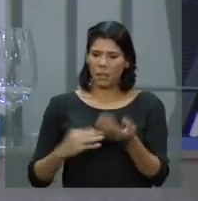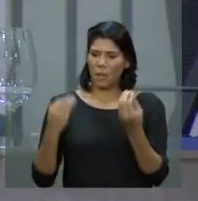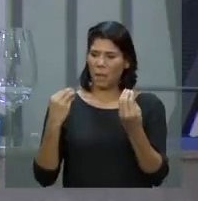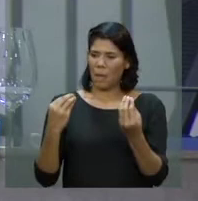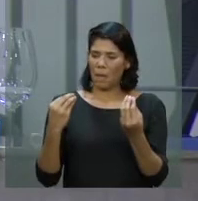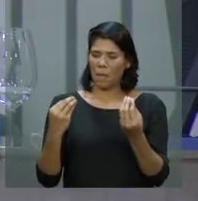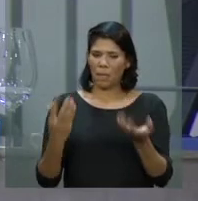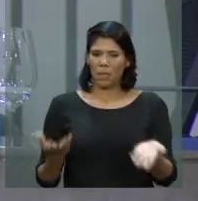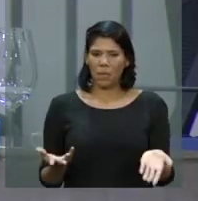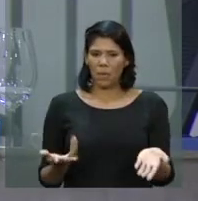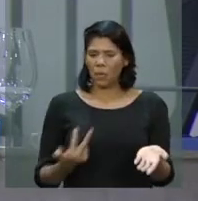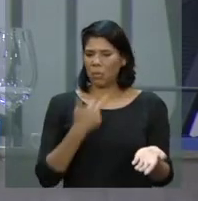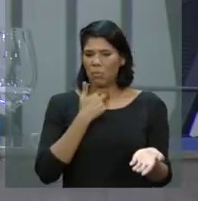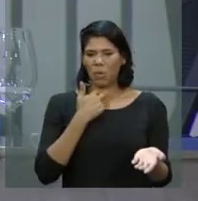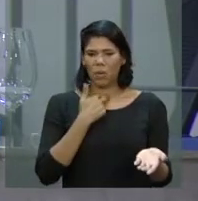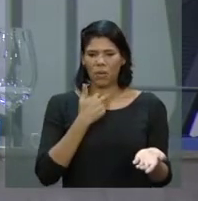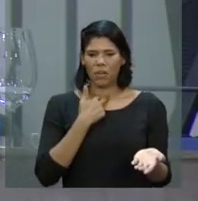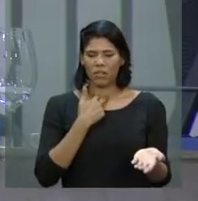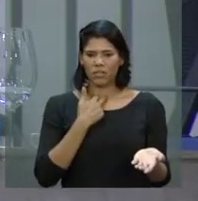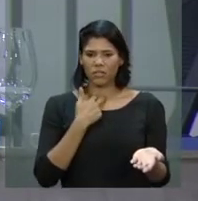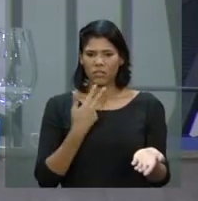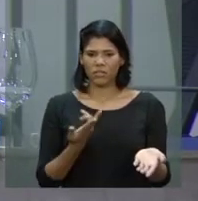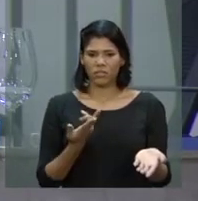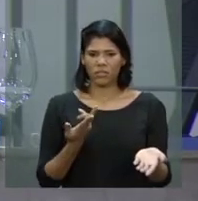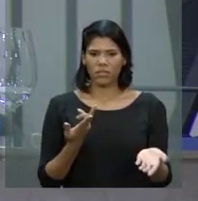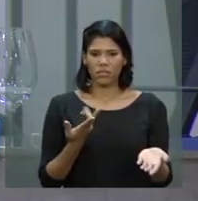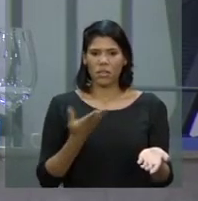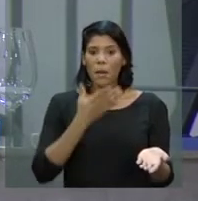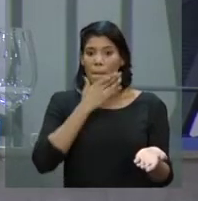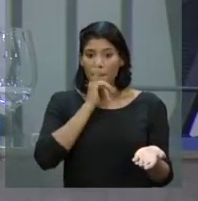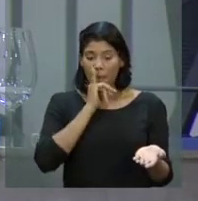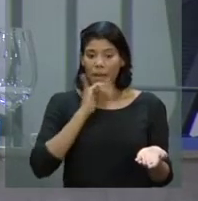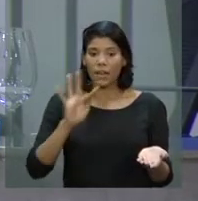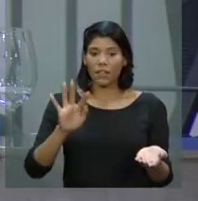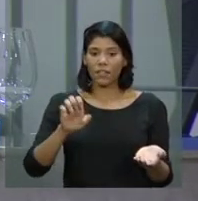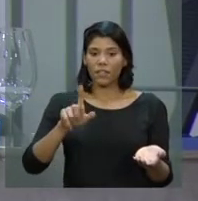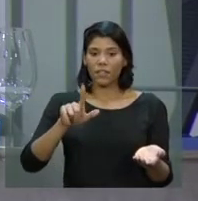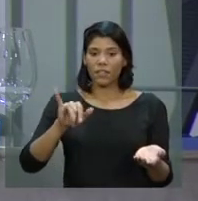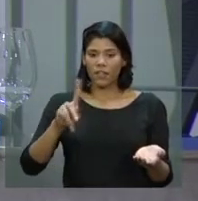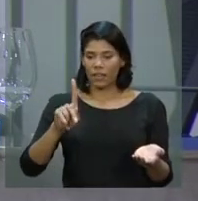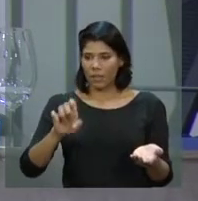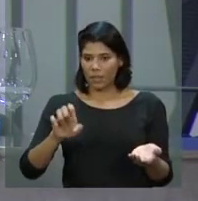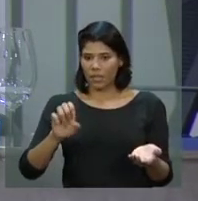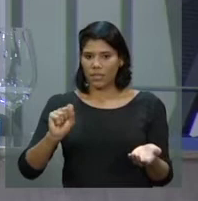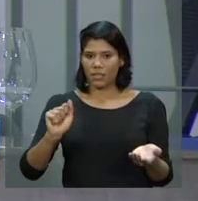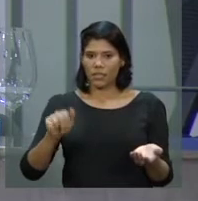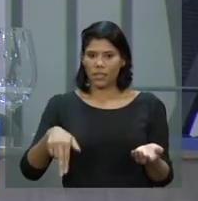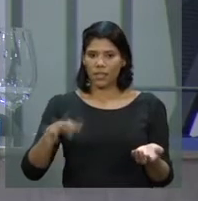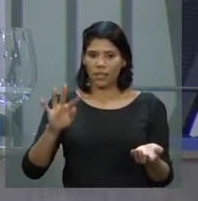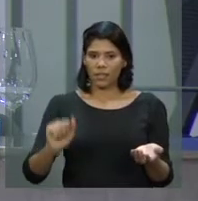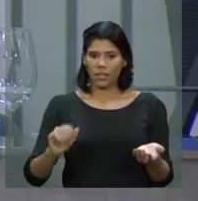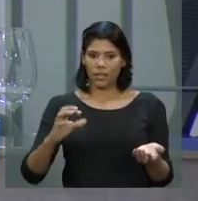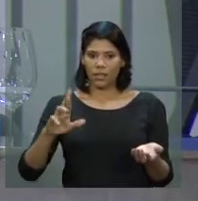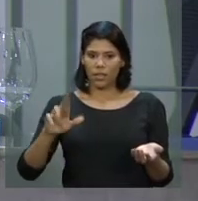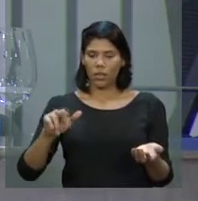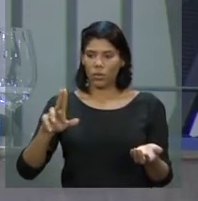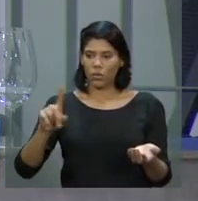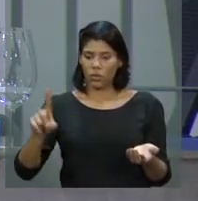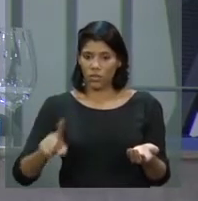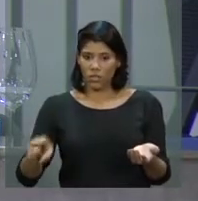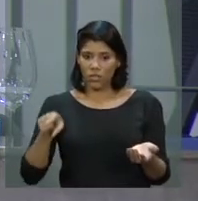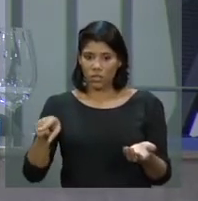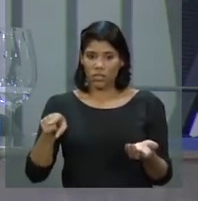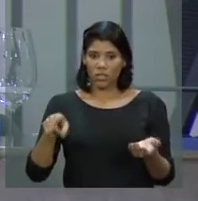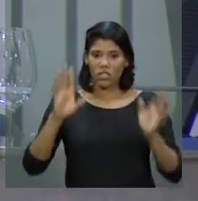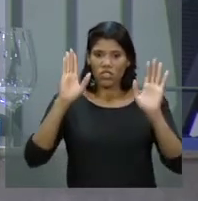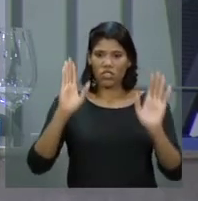com esse tipo de memória, e, inclusive, o pai do Felipe Santa Cruz, presidente da nossa ordem, ele foi assassinado